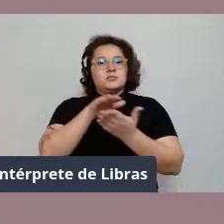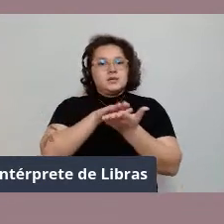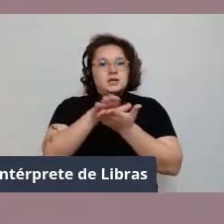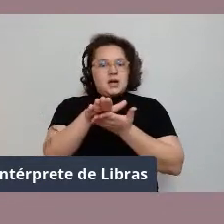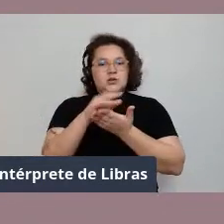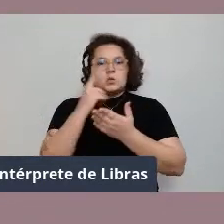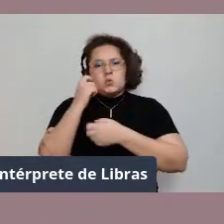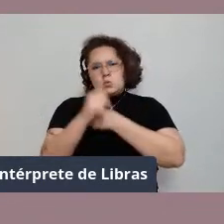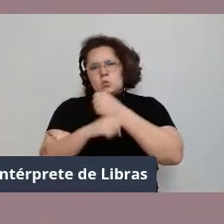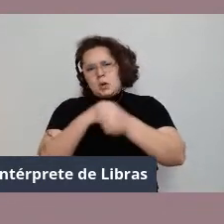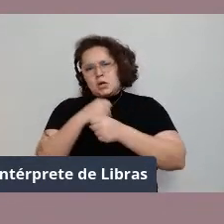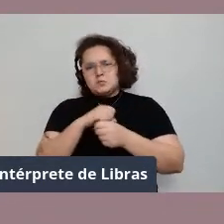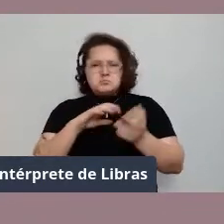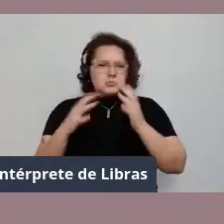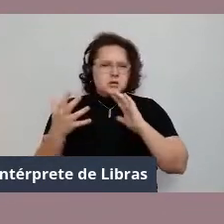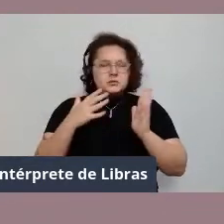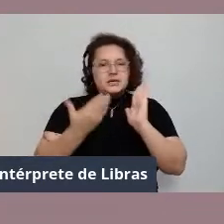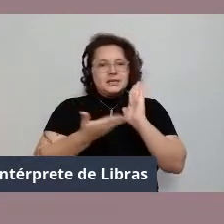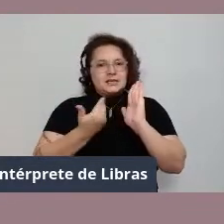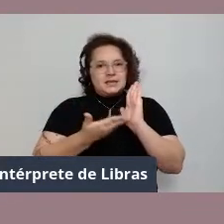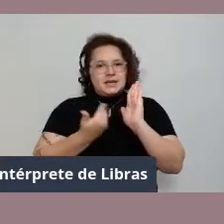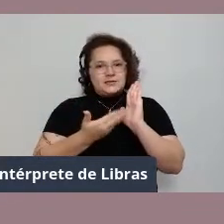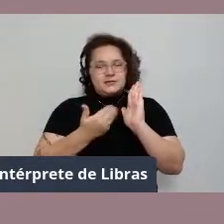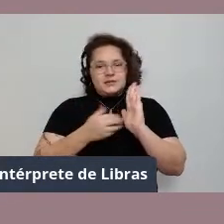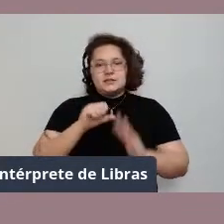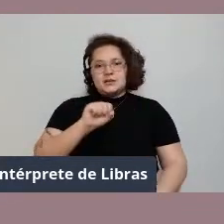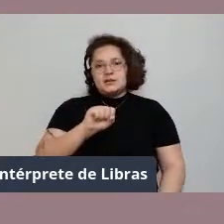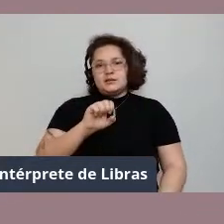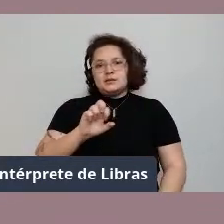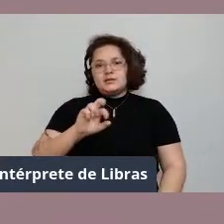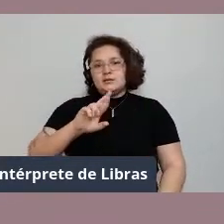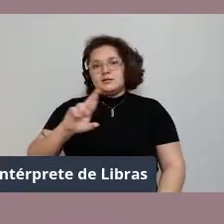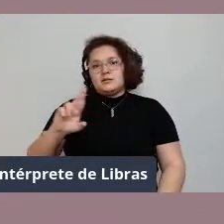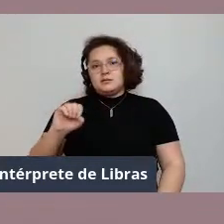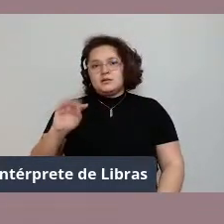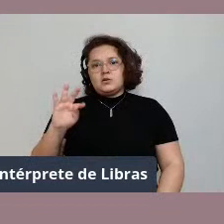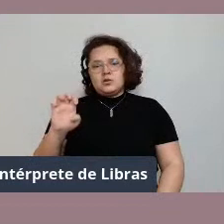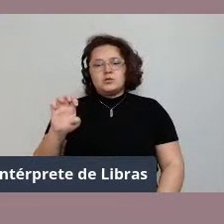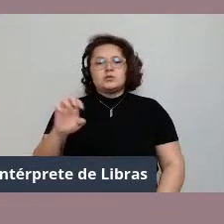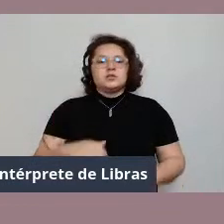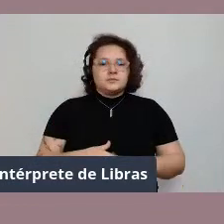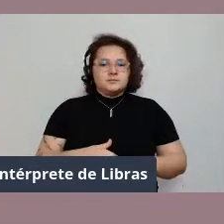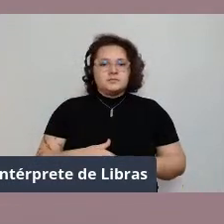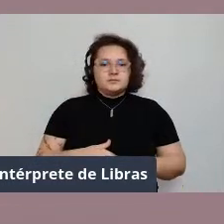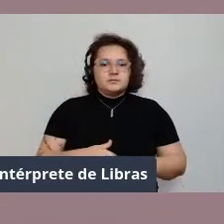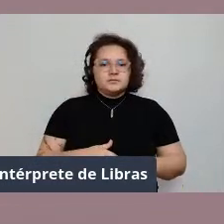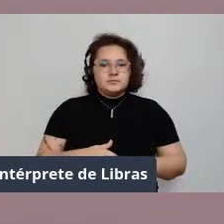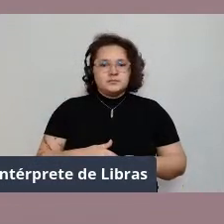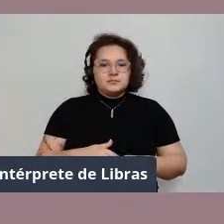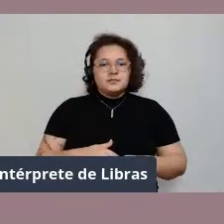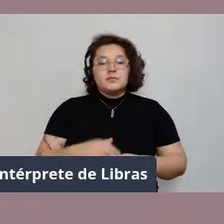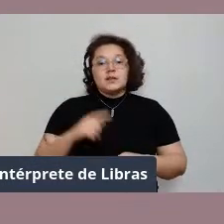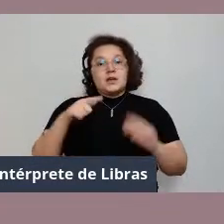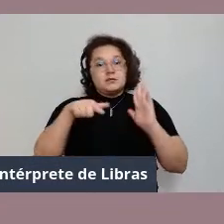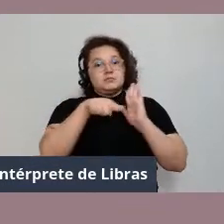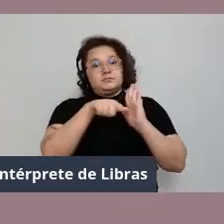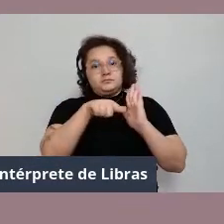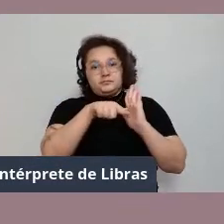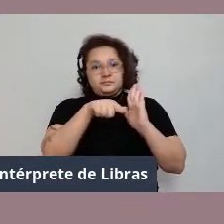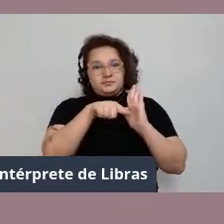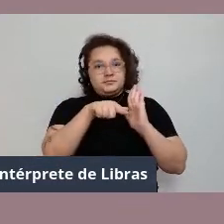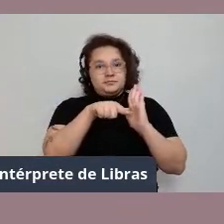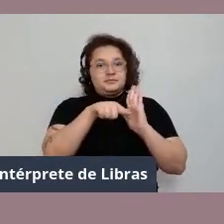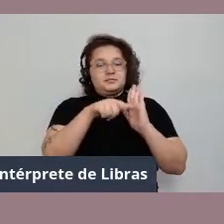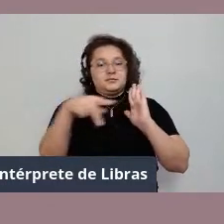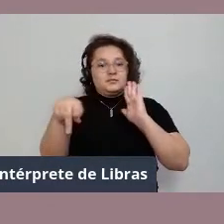Ele disse aí a data exata, não chega a ter um ano, eu acho, mas na revista Serrote do Instituto Moreira Salles, e que eu